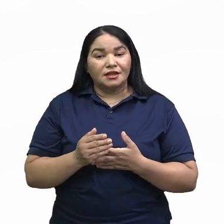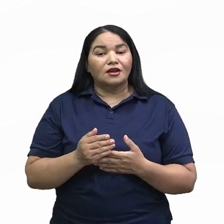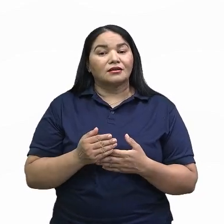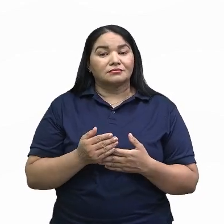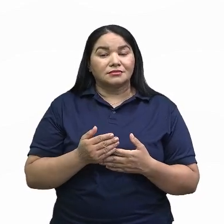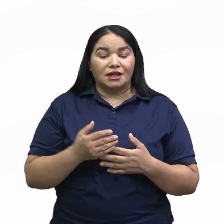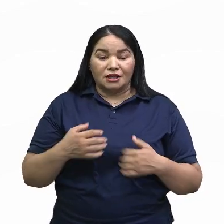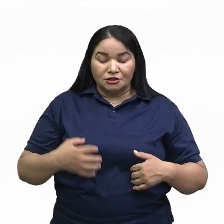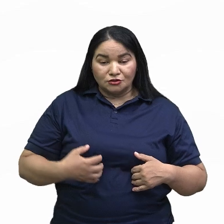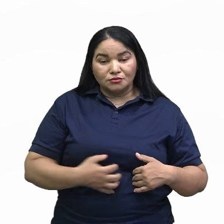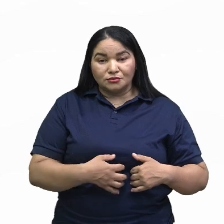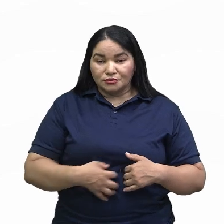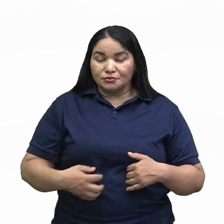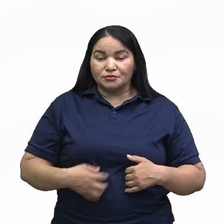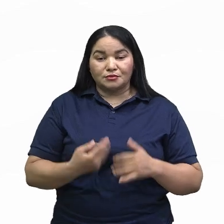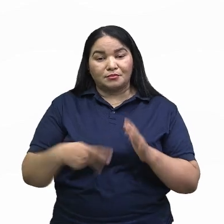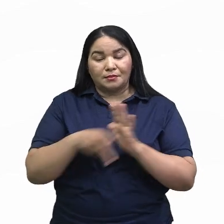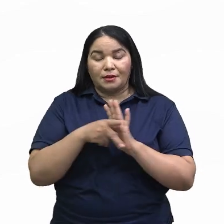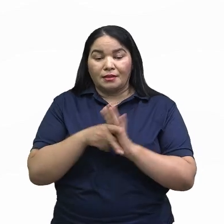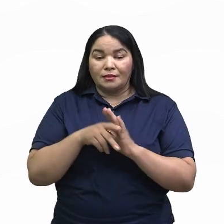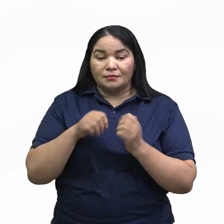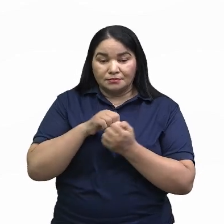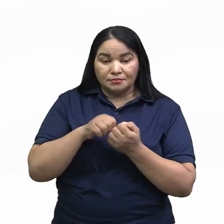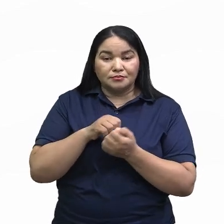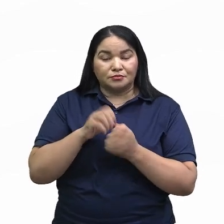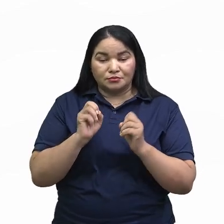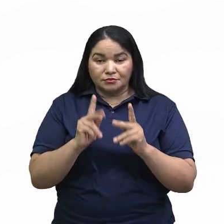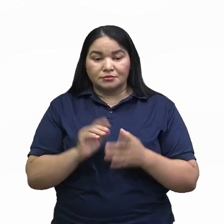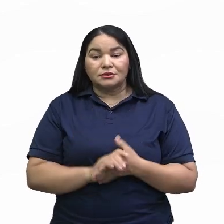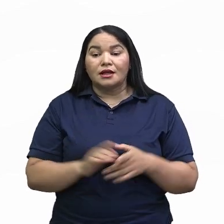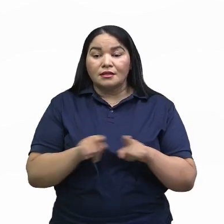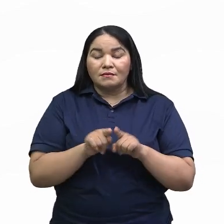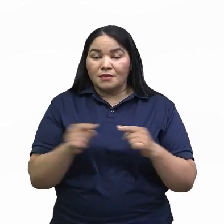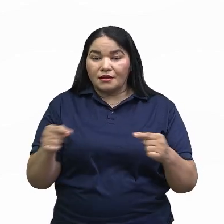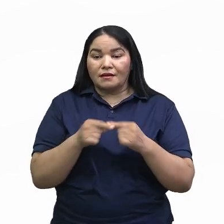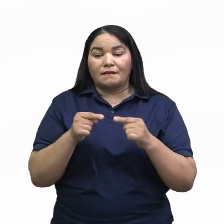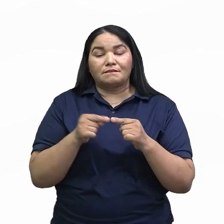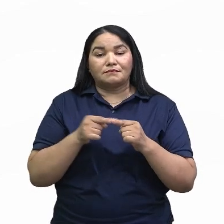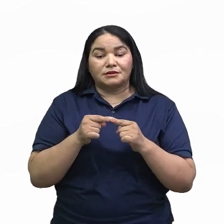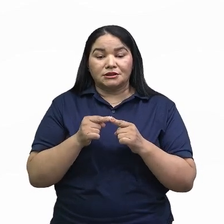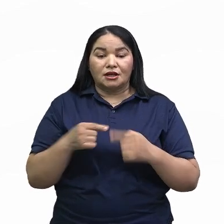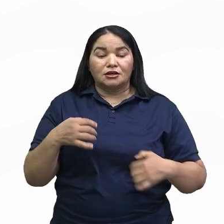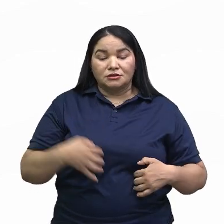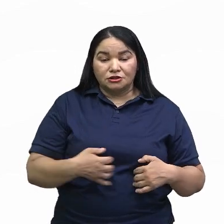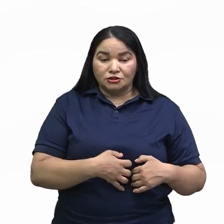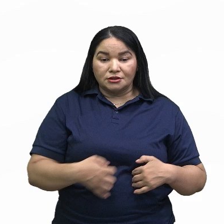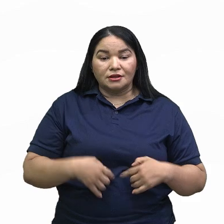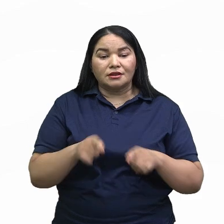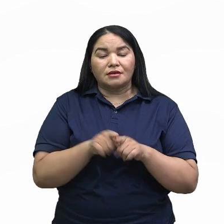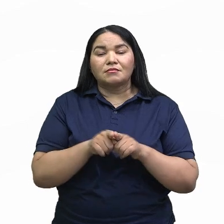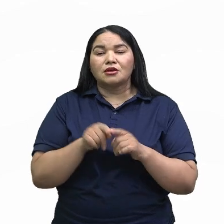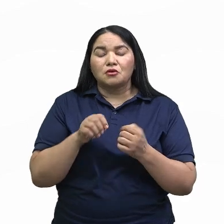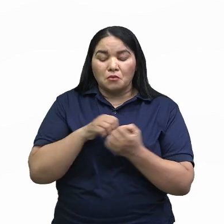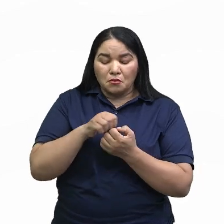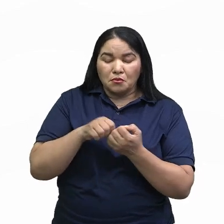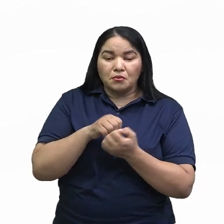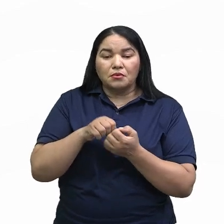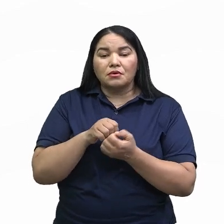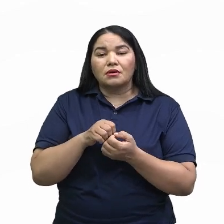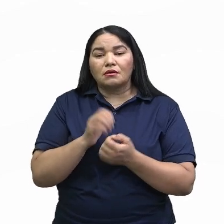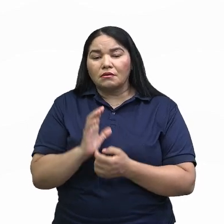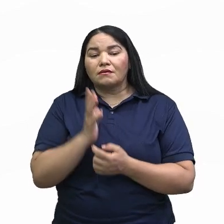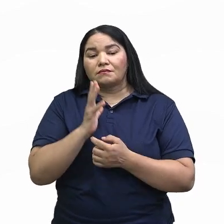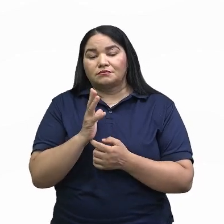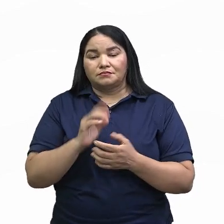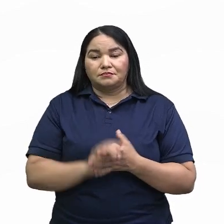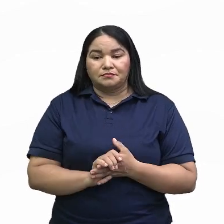sistema digestório. E ainda falando sobre esse sistema, a gente observa um pouco sobre a digestão, né? A gente relembra aí que ela pode acontecer